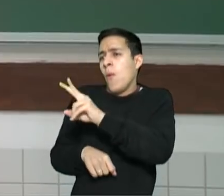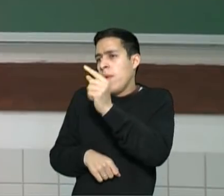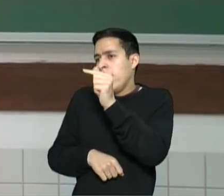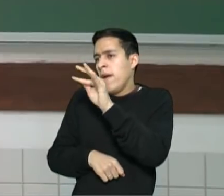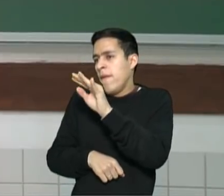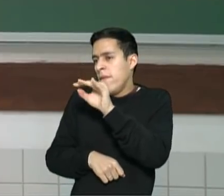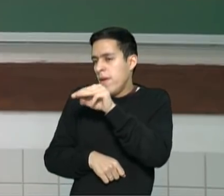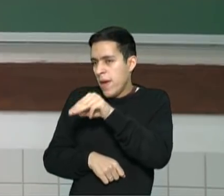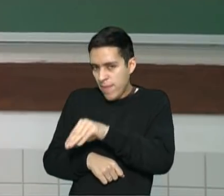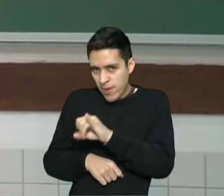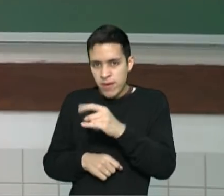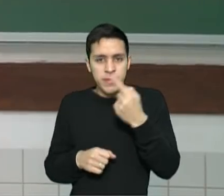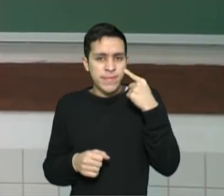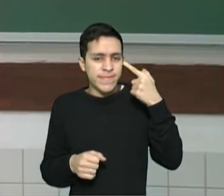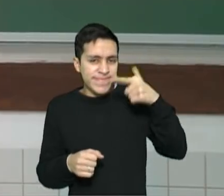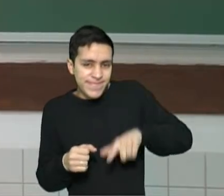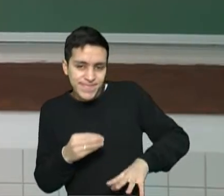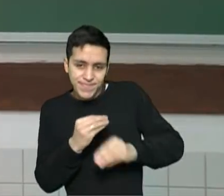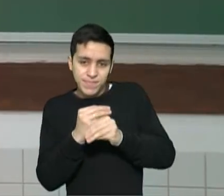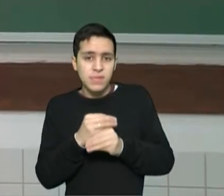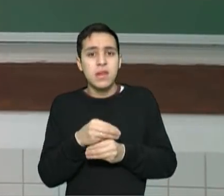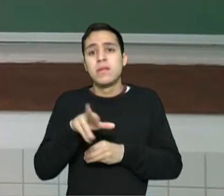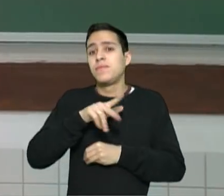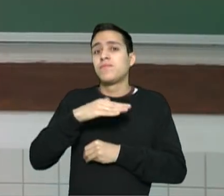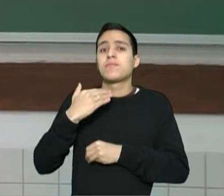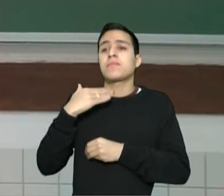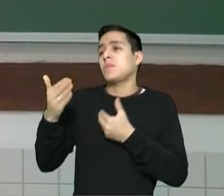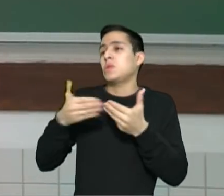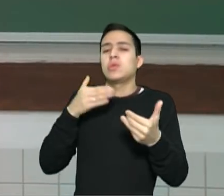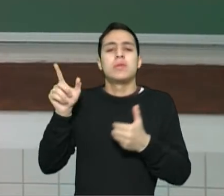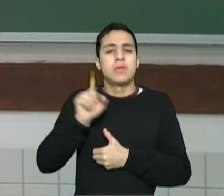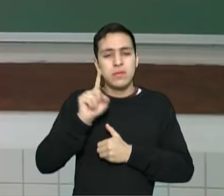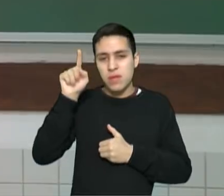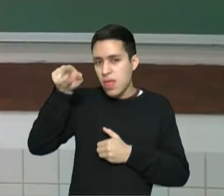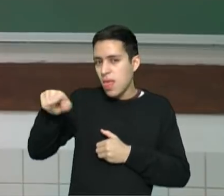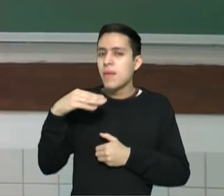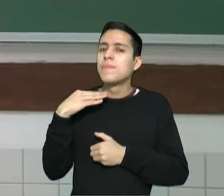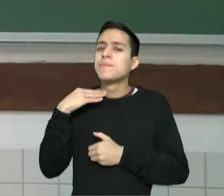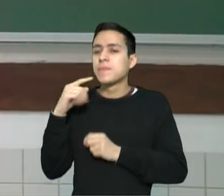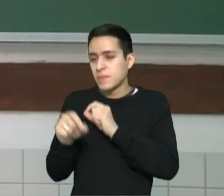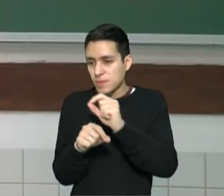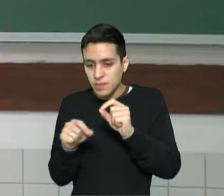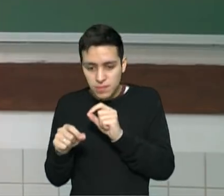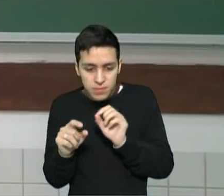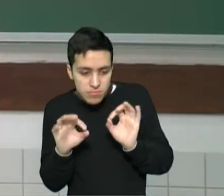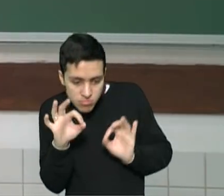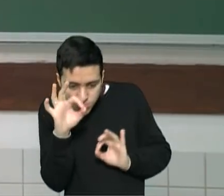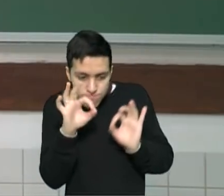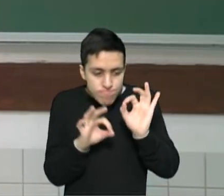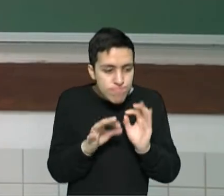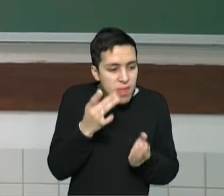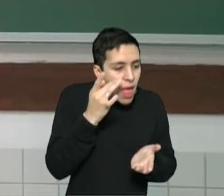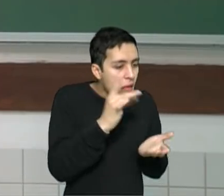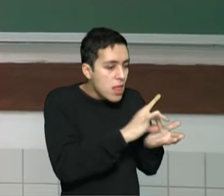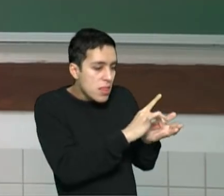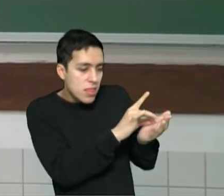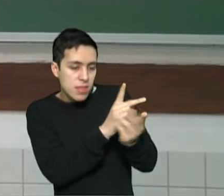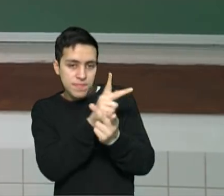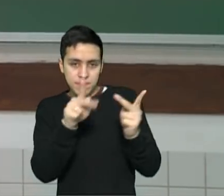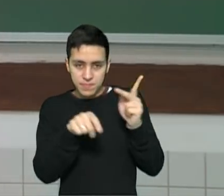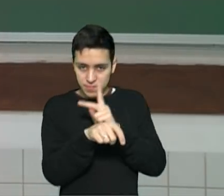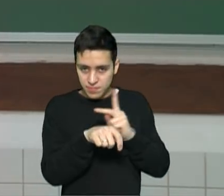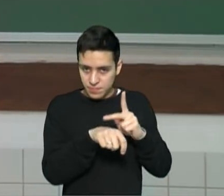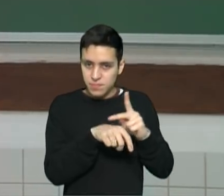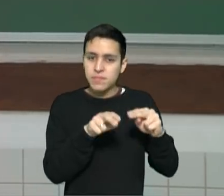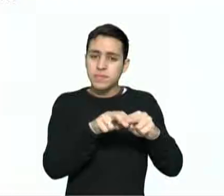FMI, mas novamente vamos reiterar que ele não é um banco qualquer, ele é um banco que se ajusta à realidade do país, por isso